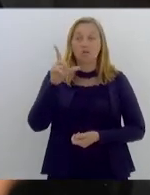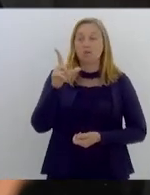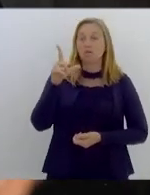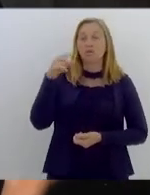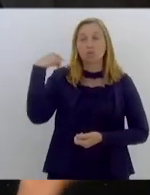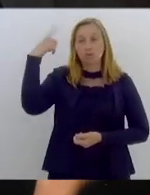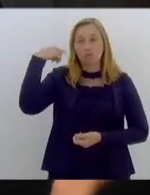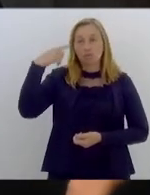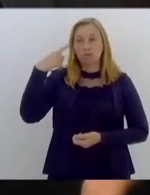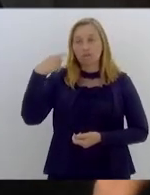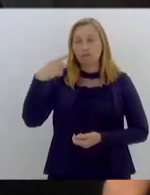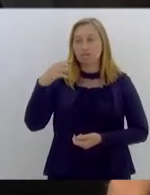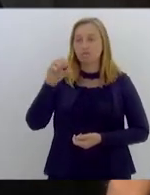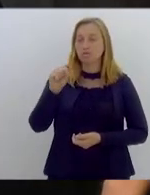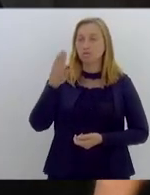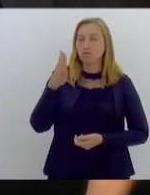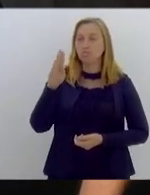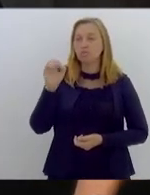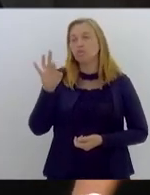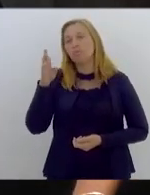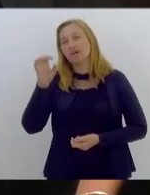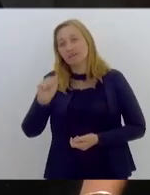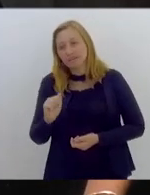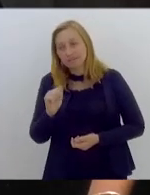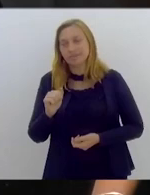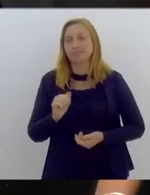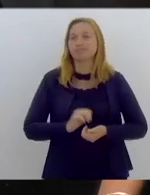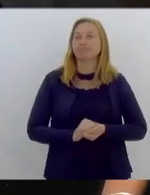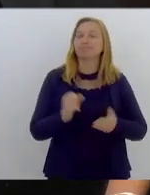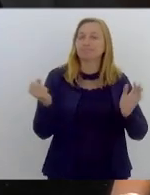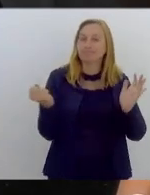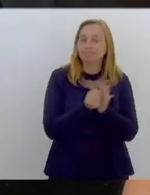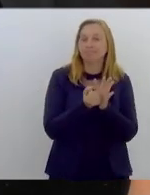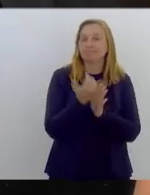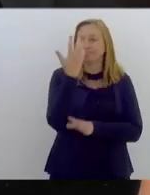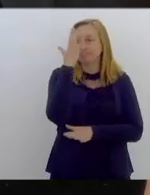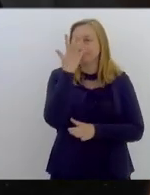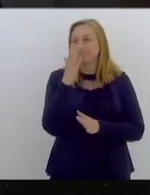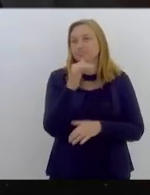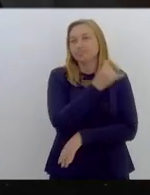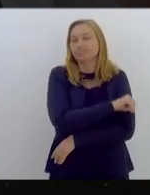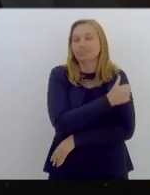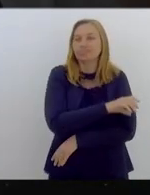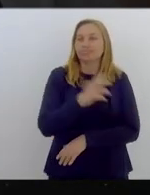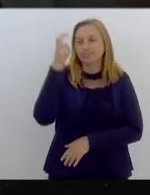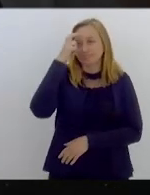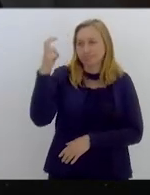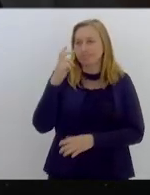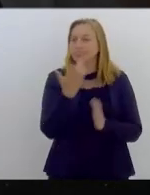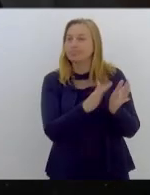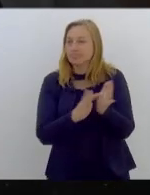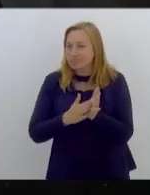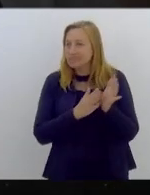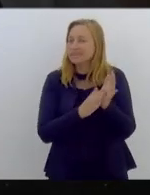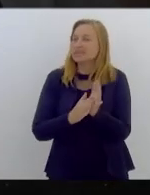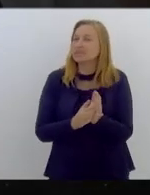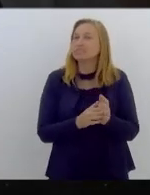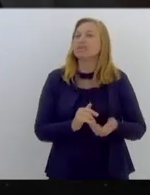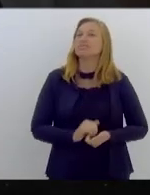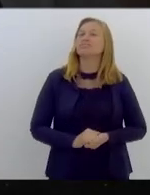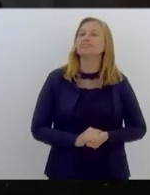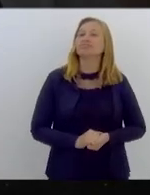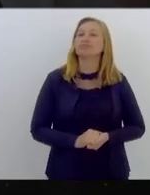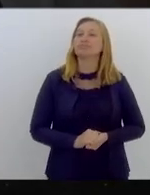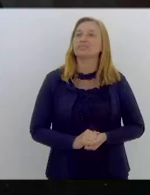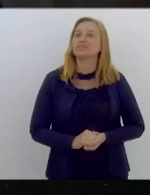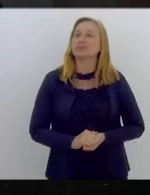né, marco do Carnaval Carioca, e, sobretudo, que articula cultura, samba, com